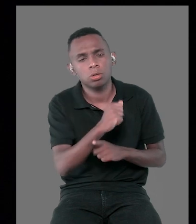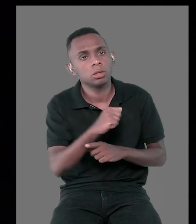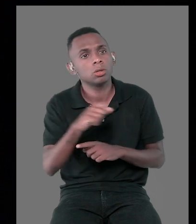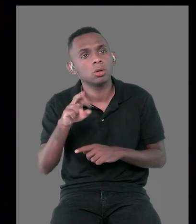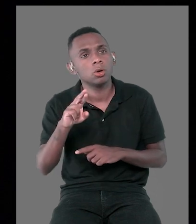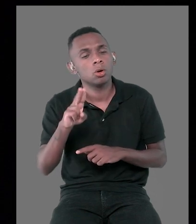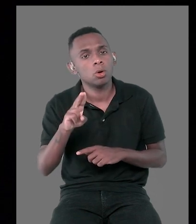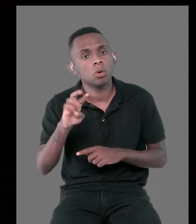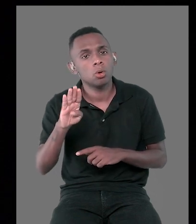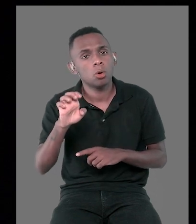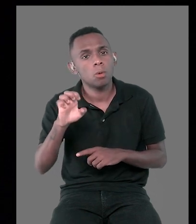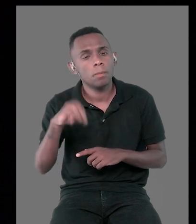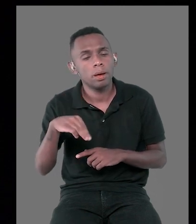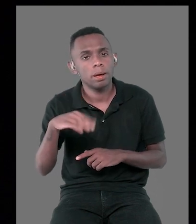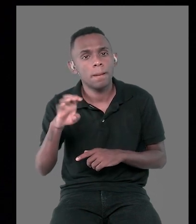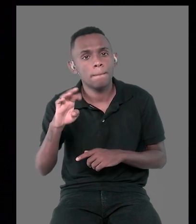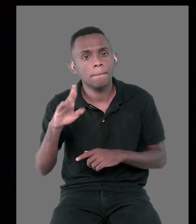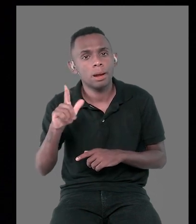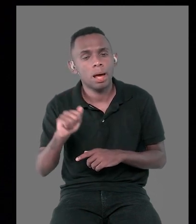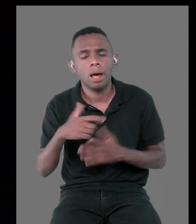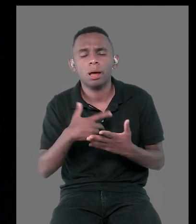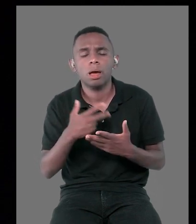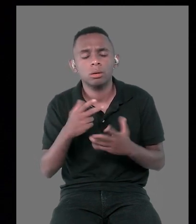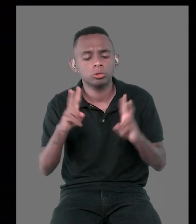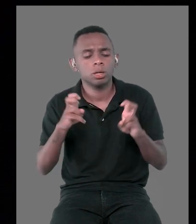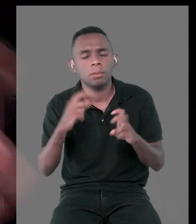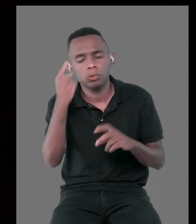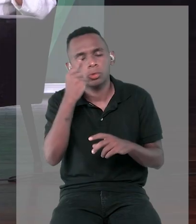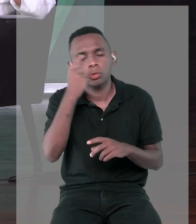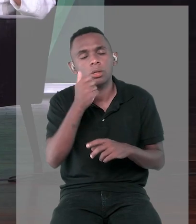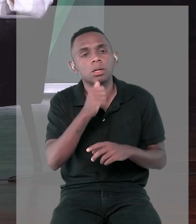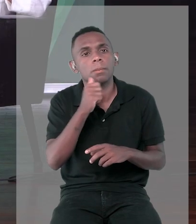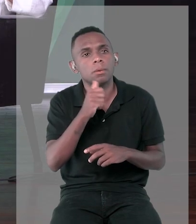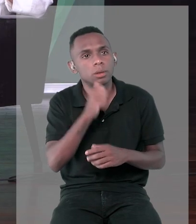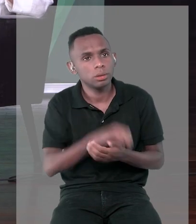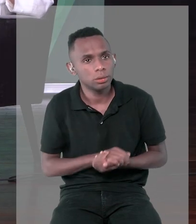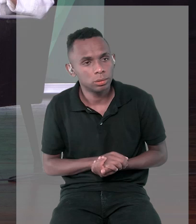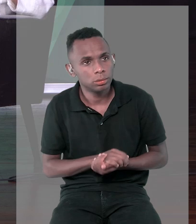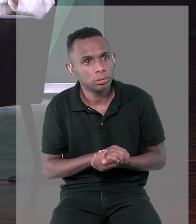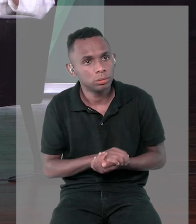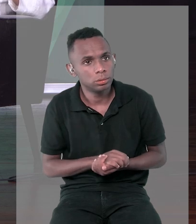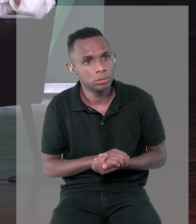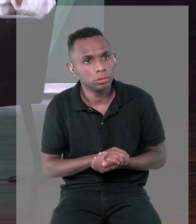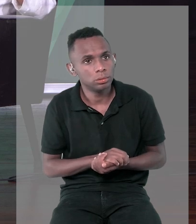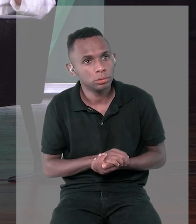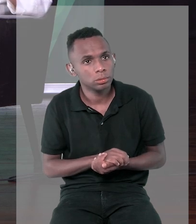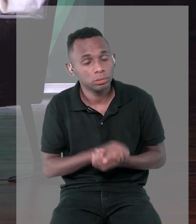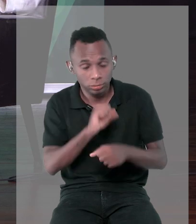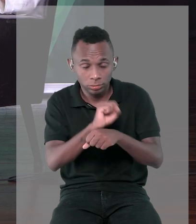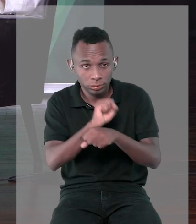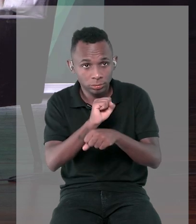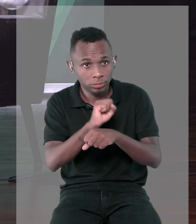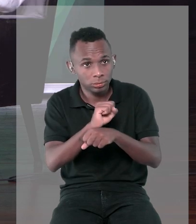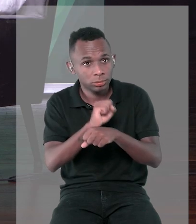Braga, chama Os Olhos da Moça. Né? Depois eu conto. Alguma coisa que você acrescentaria? E depois, espera